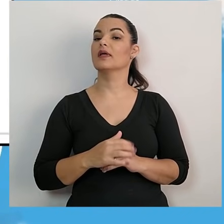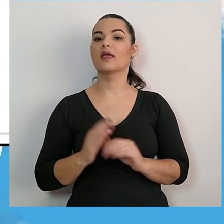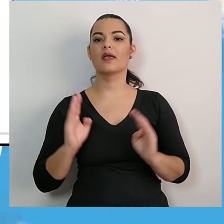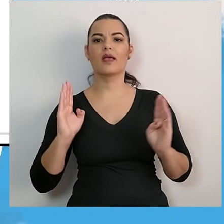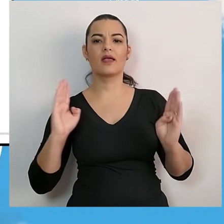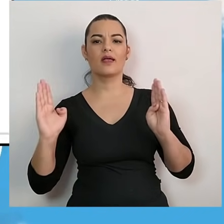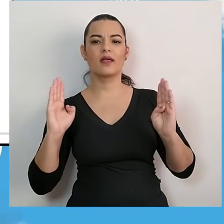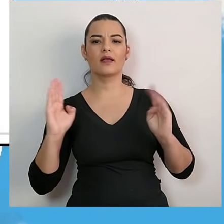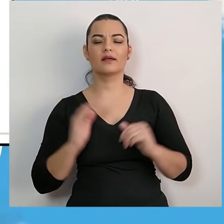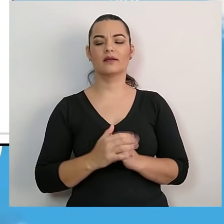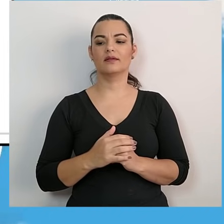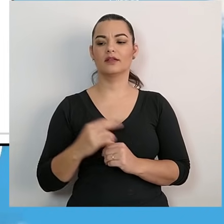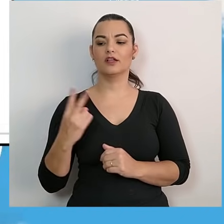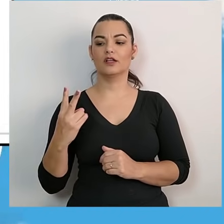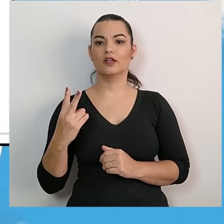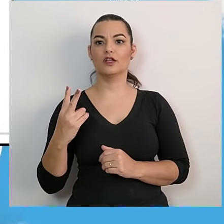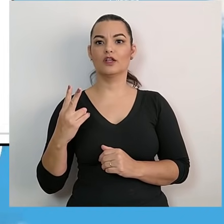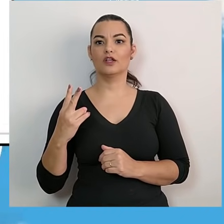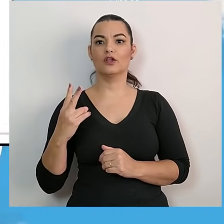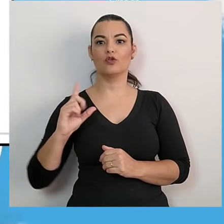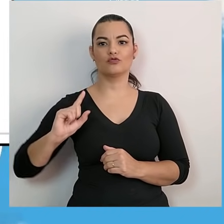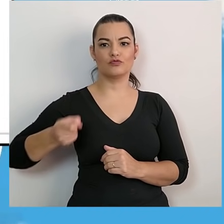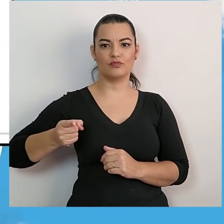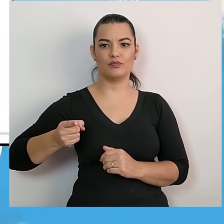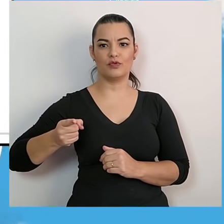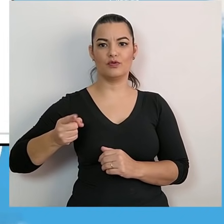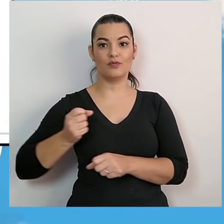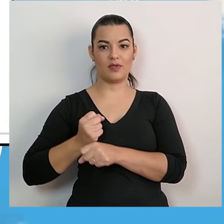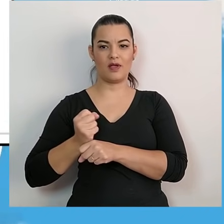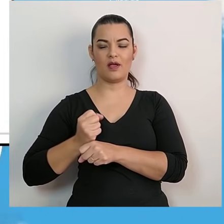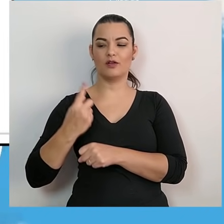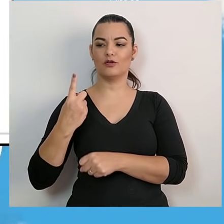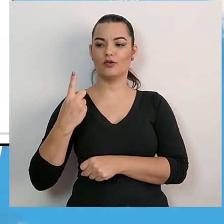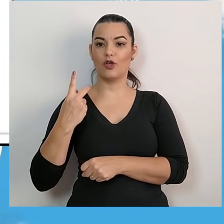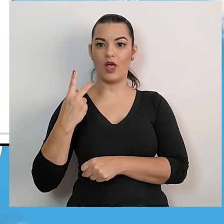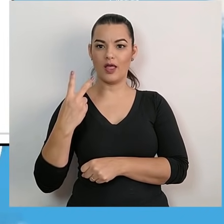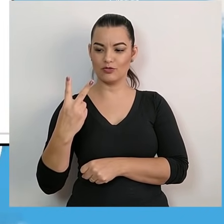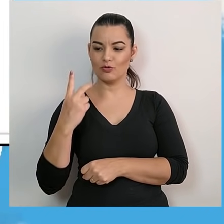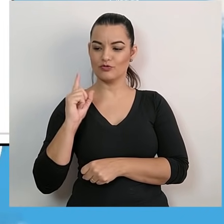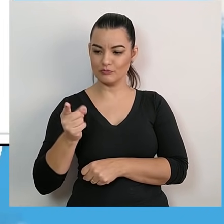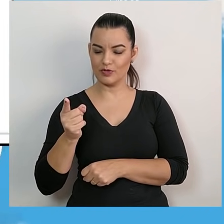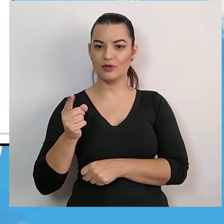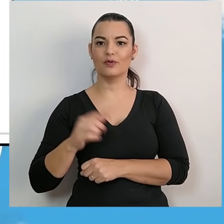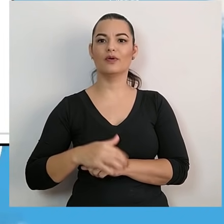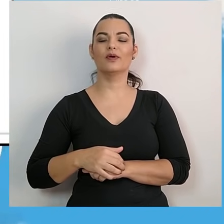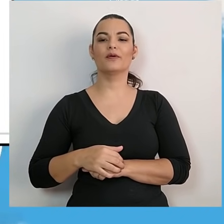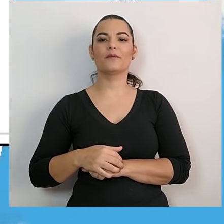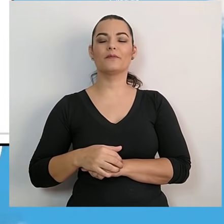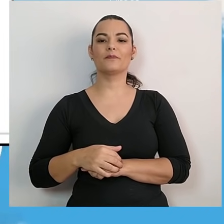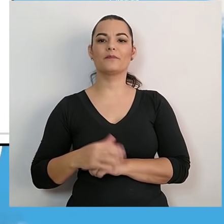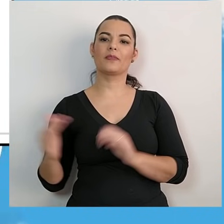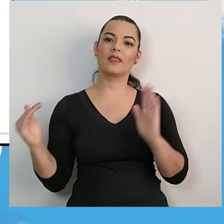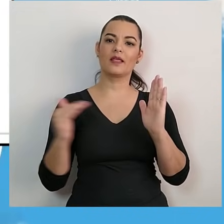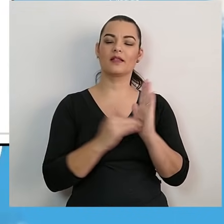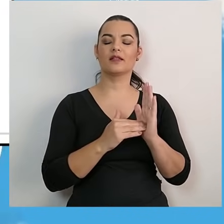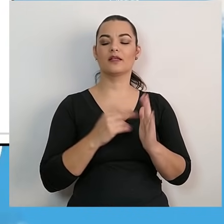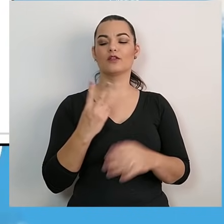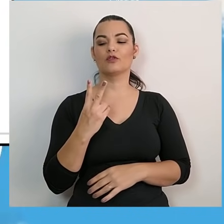entre 2000 e 2020, ó. Ele tá nessa linha aqui.